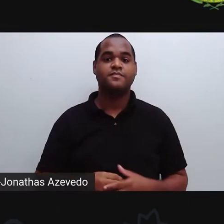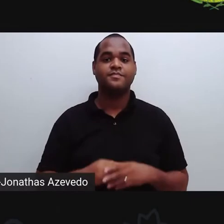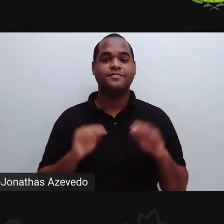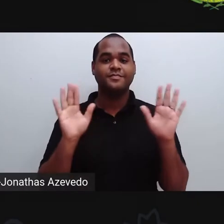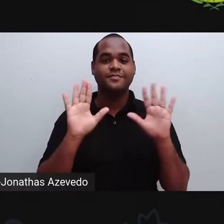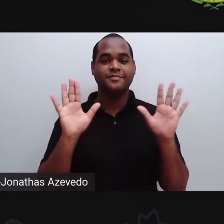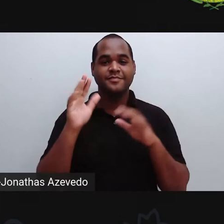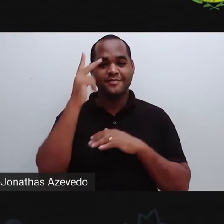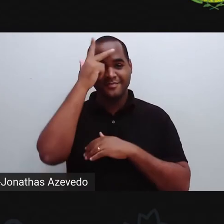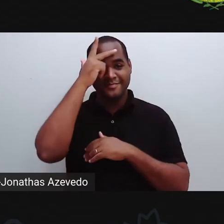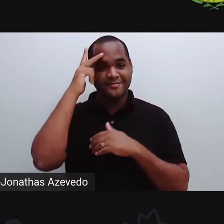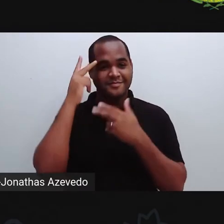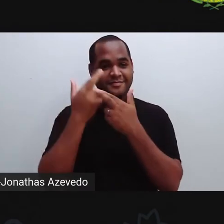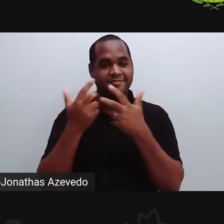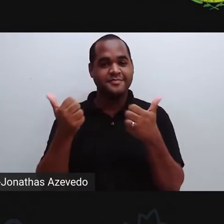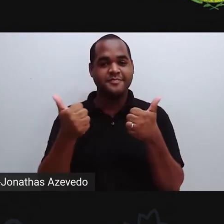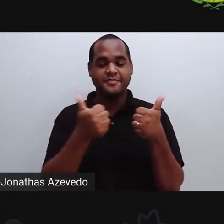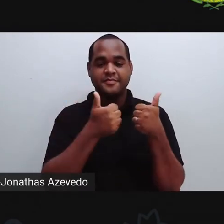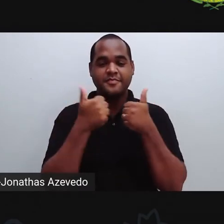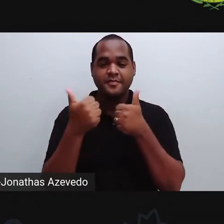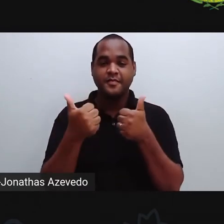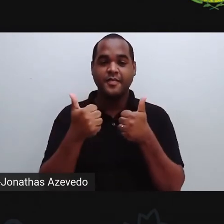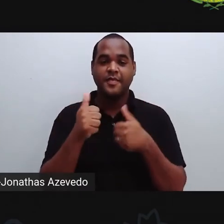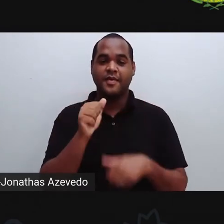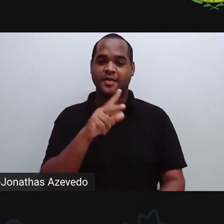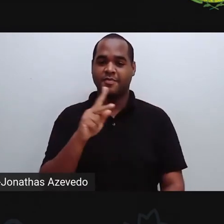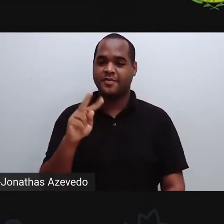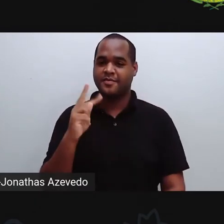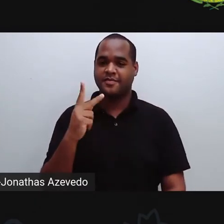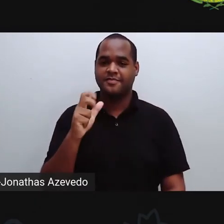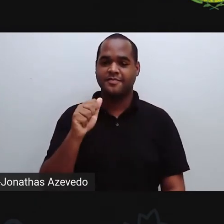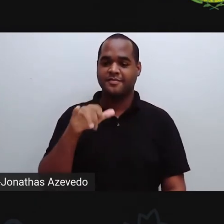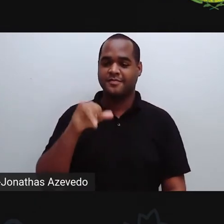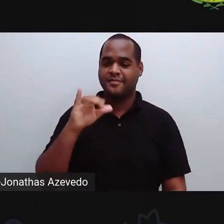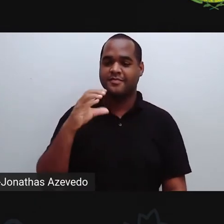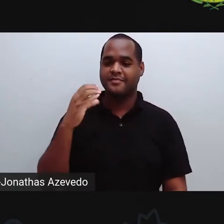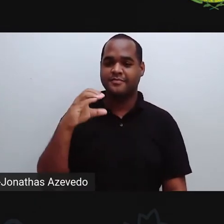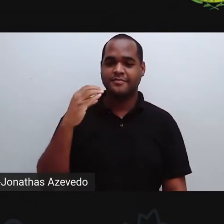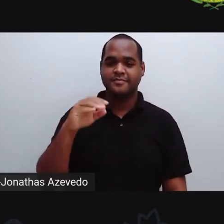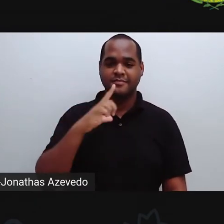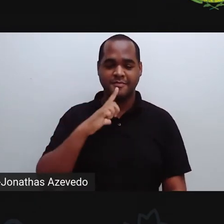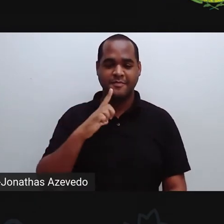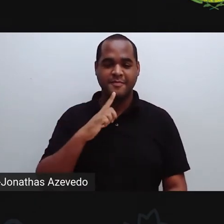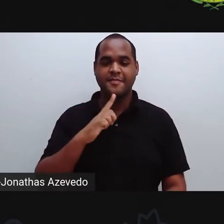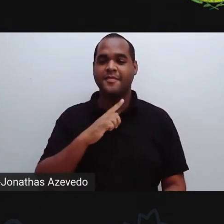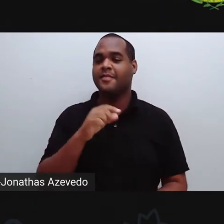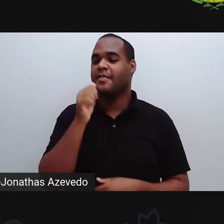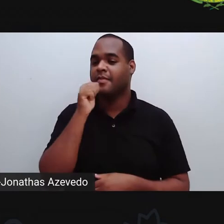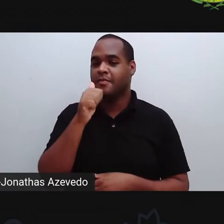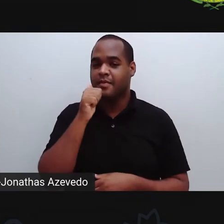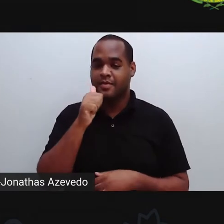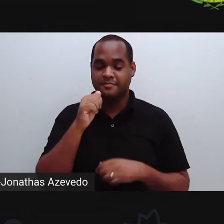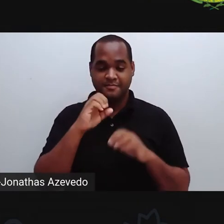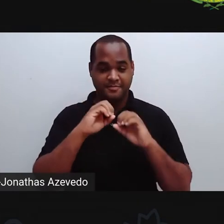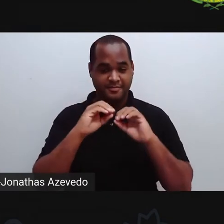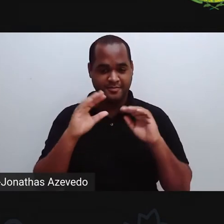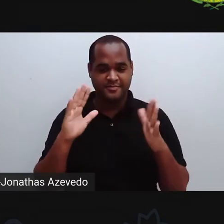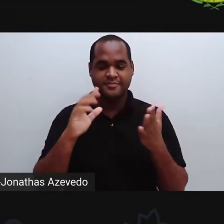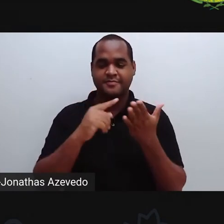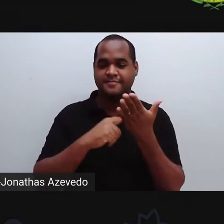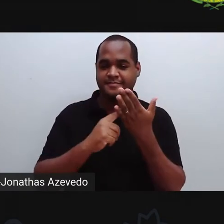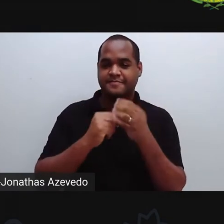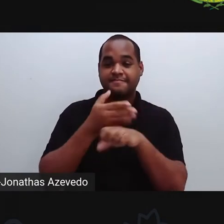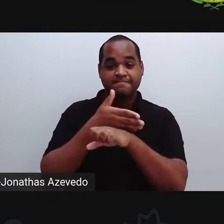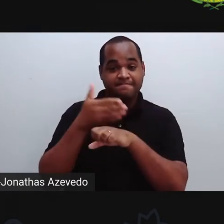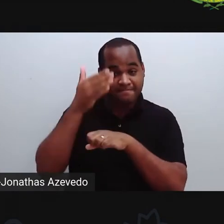Olá, pessoal, tudo bem com vocês? Eu sou a professora Etéria Santos de Ciências. Sou uma mulher de pele clara, tenho cabelo castanho